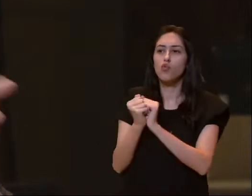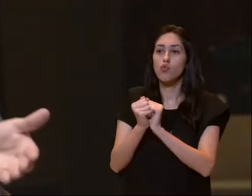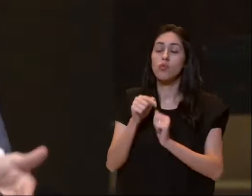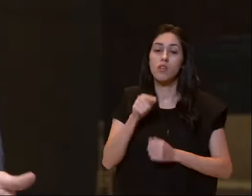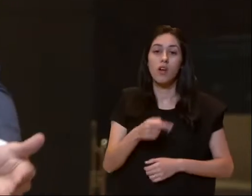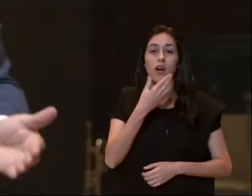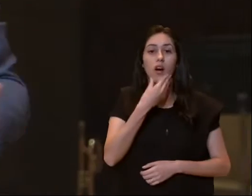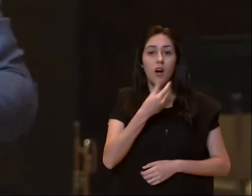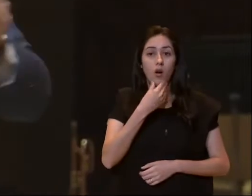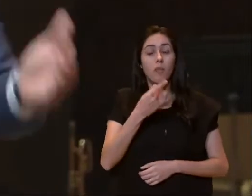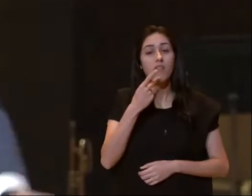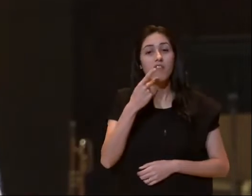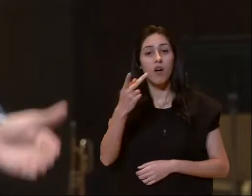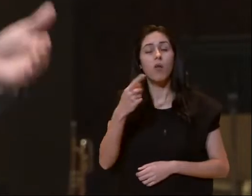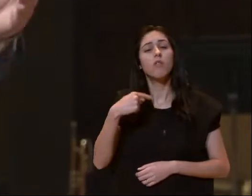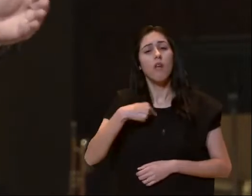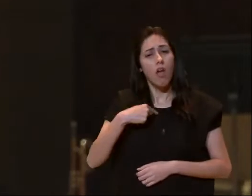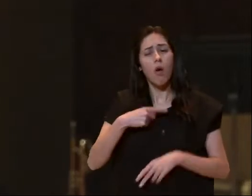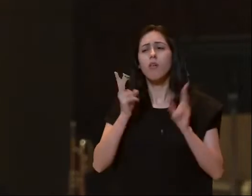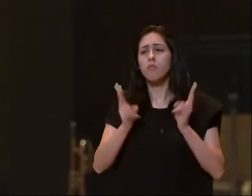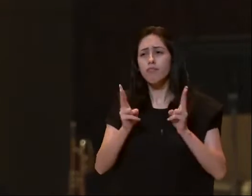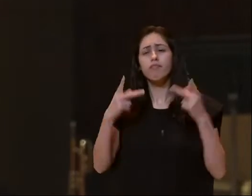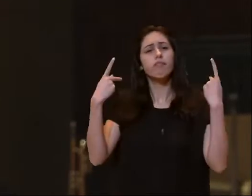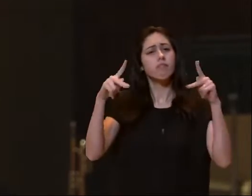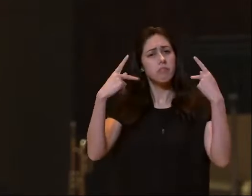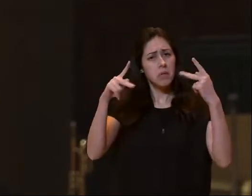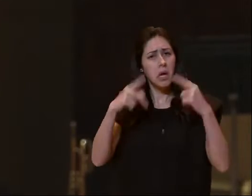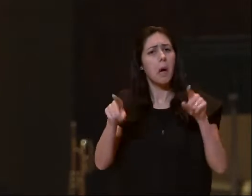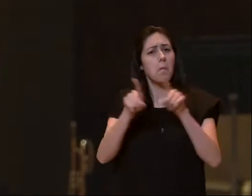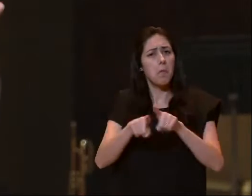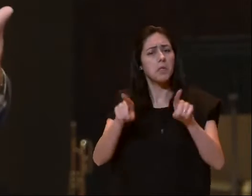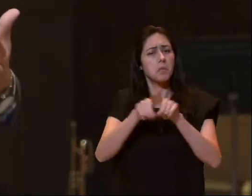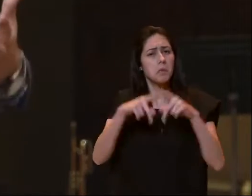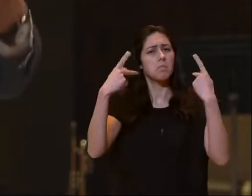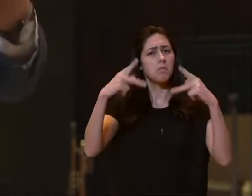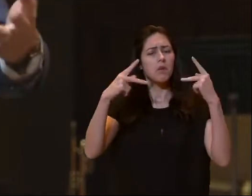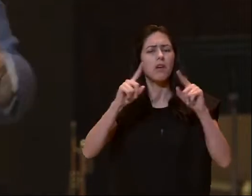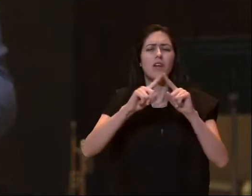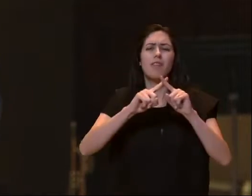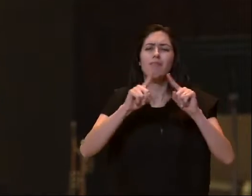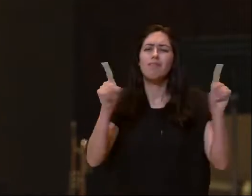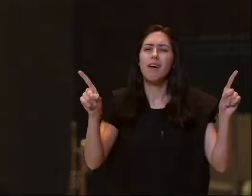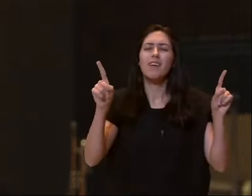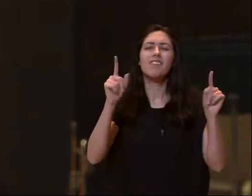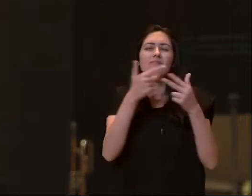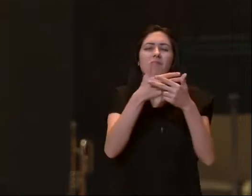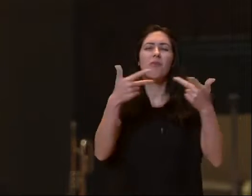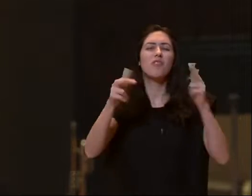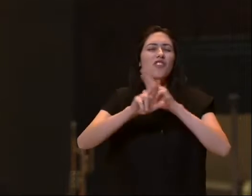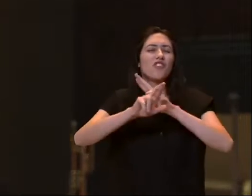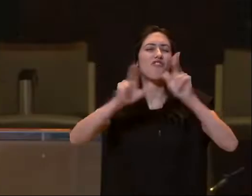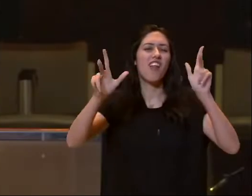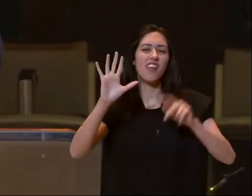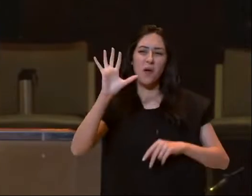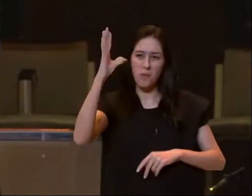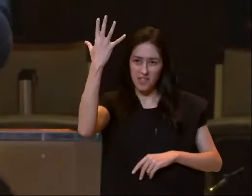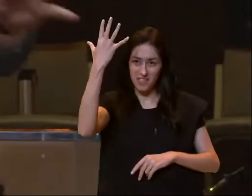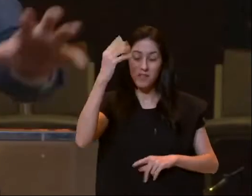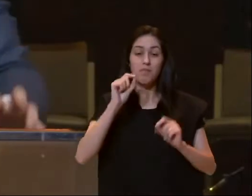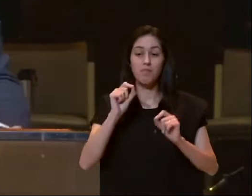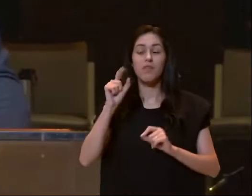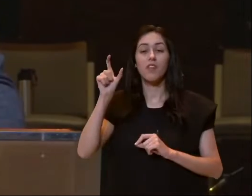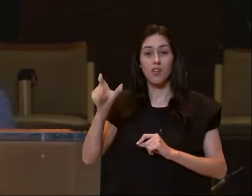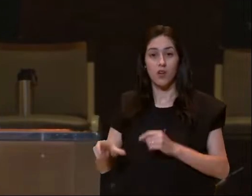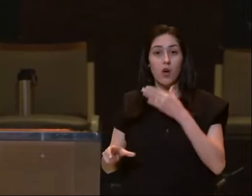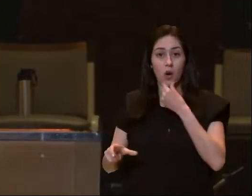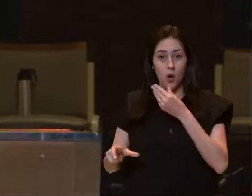eu voltei a pregar os mesmos sermões que eu pregava. Mas algo diferente aconteceu. Quando eu fiz o apelo